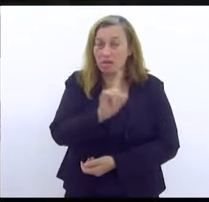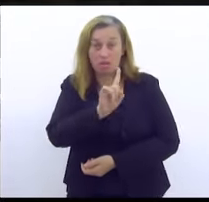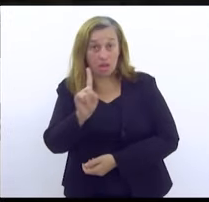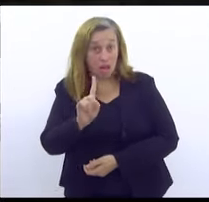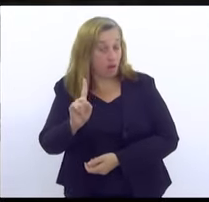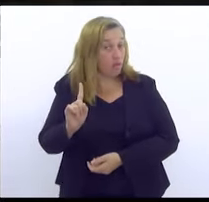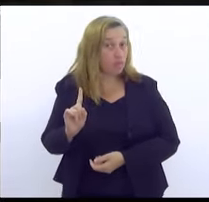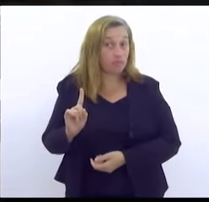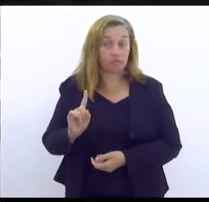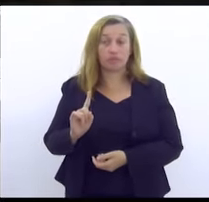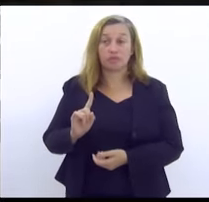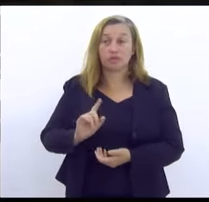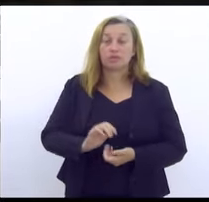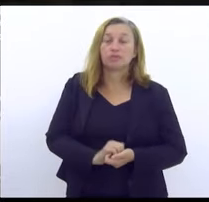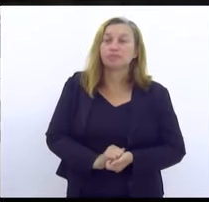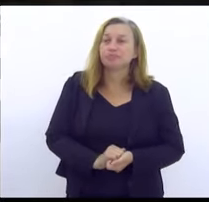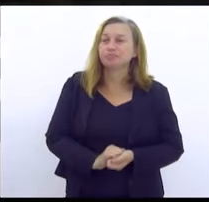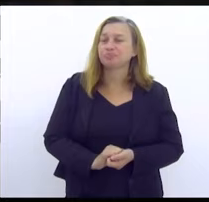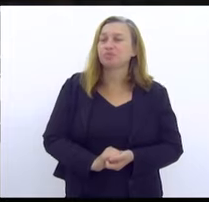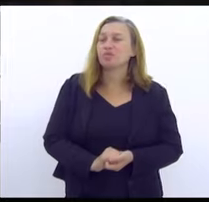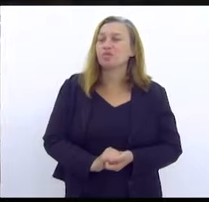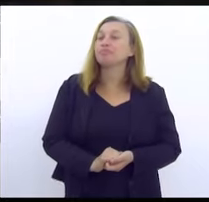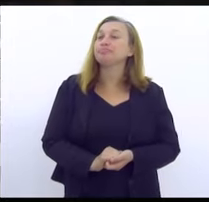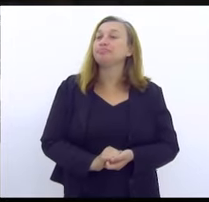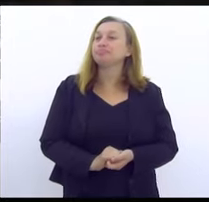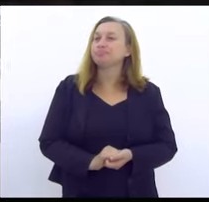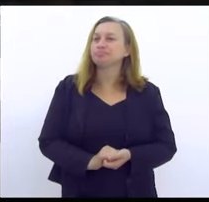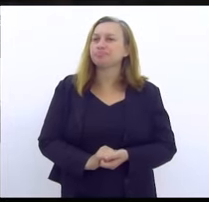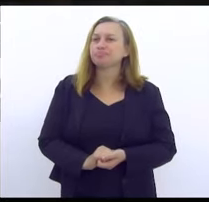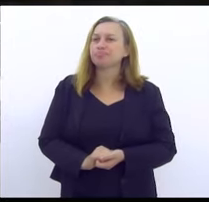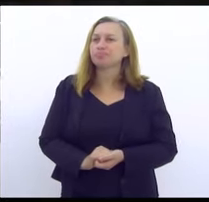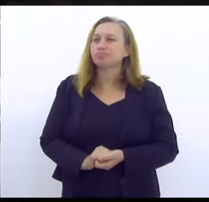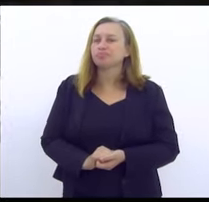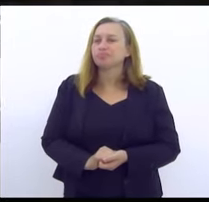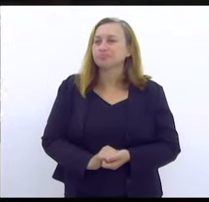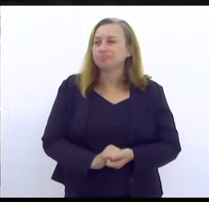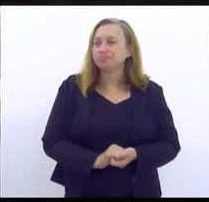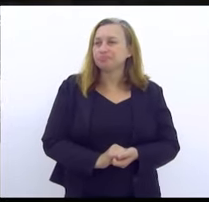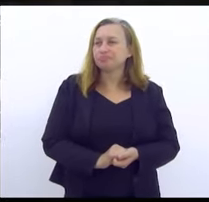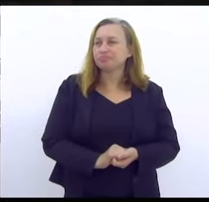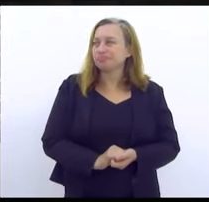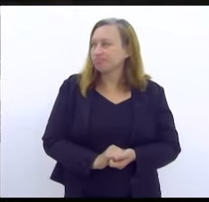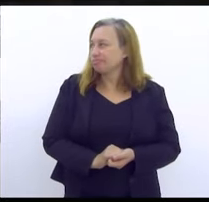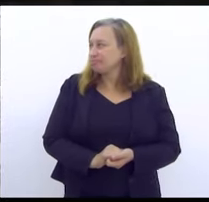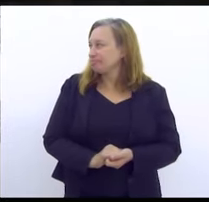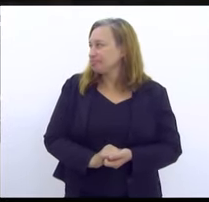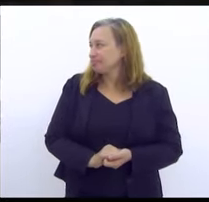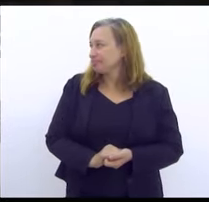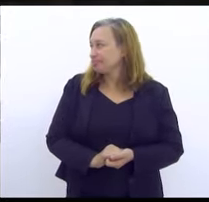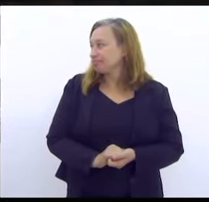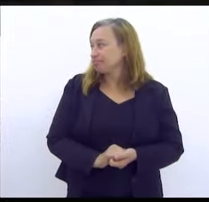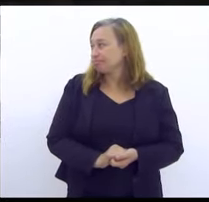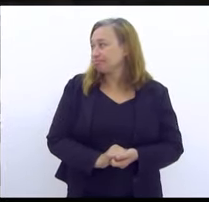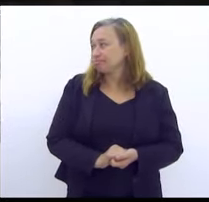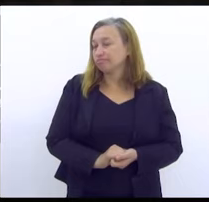se desumaniza no processo, porque, afinal de contas, há uma situação onde